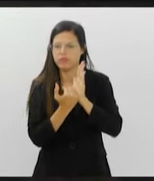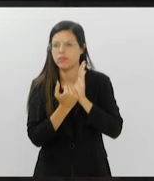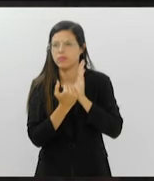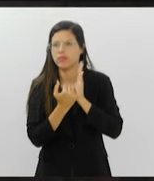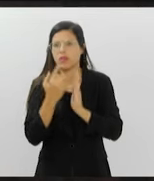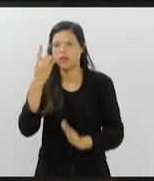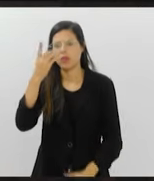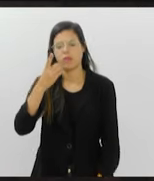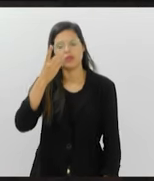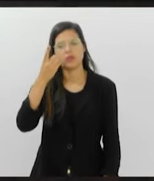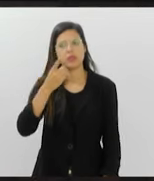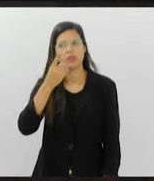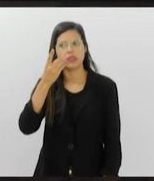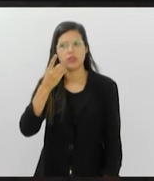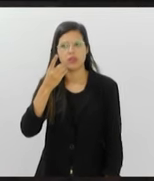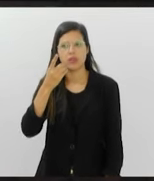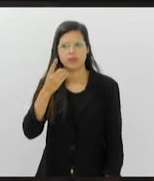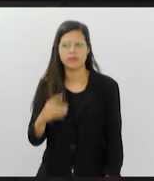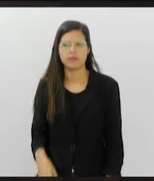do deputado...